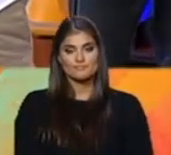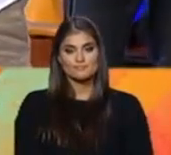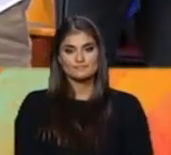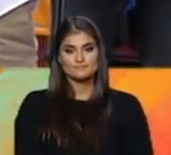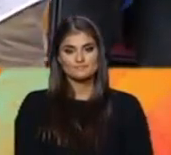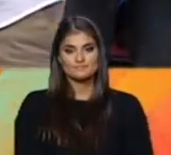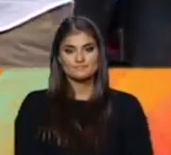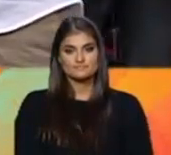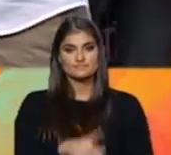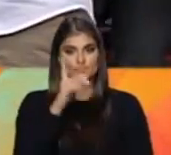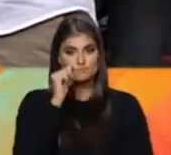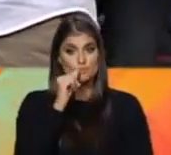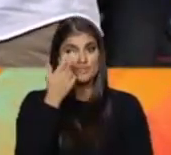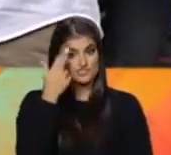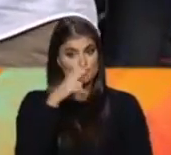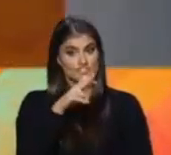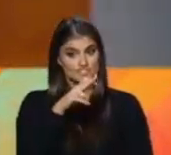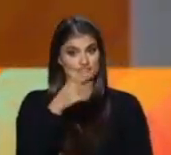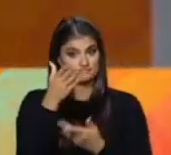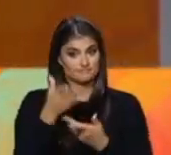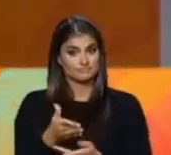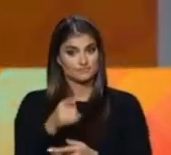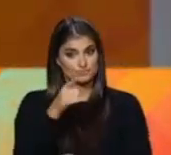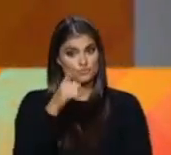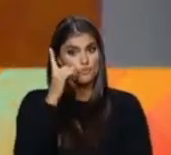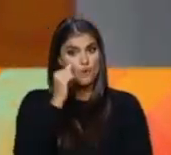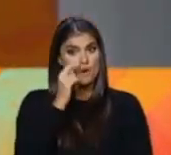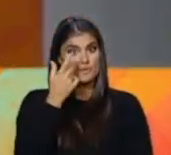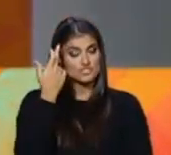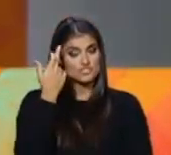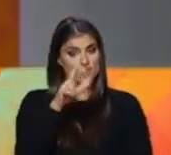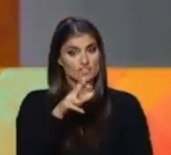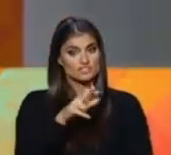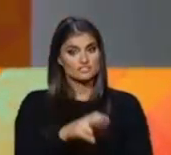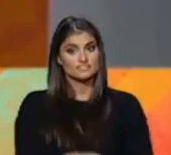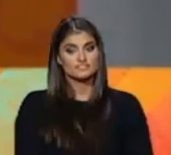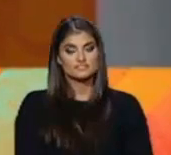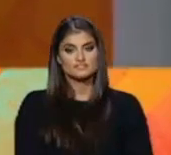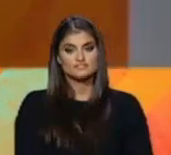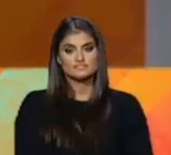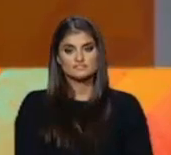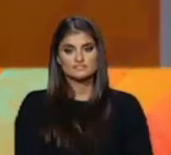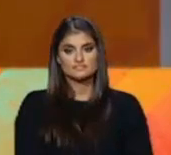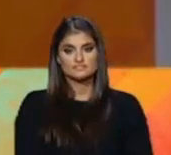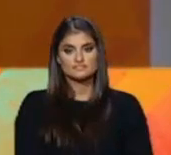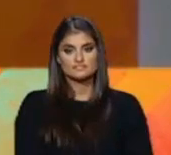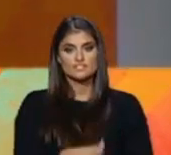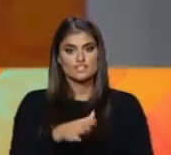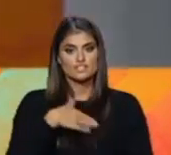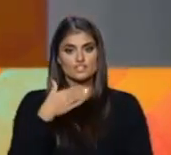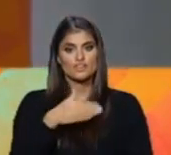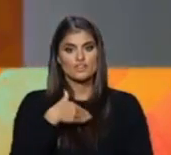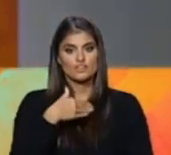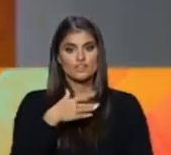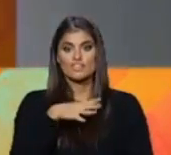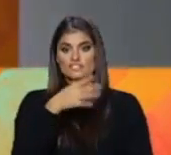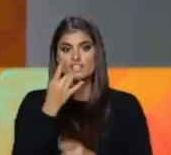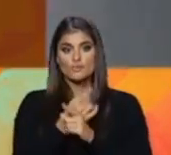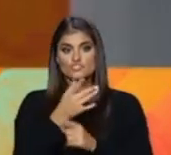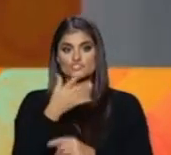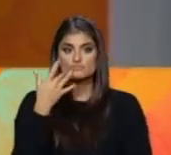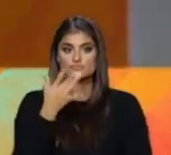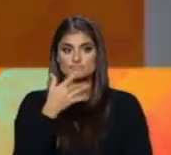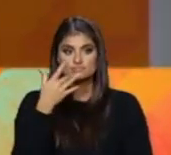És um homem cheio de sorte, és um homem cheio de sorte, não quero dizer coisas à